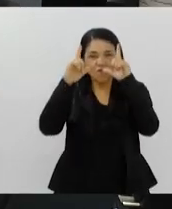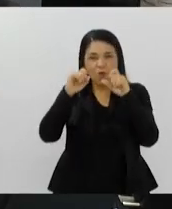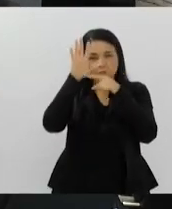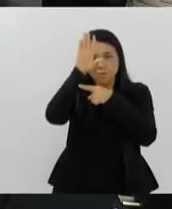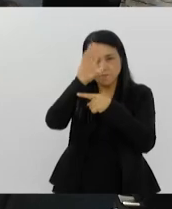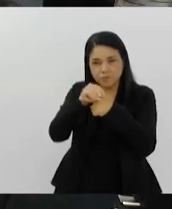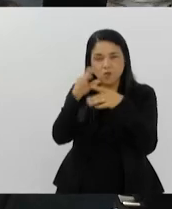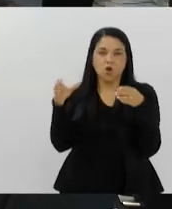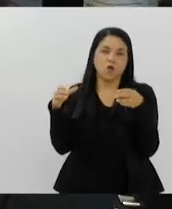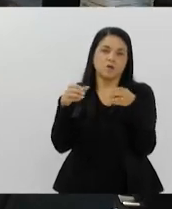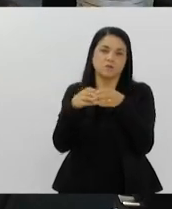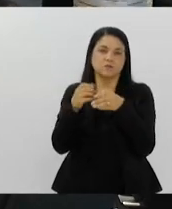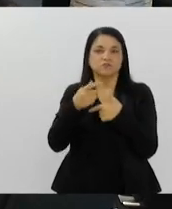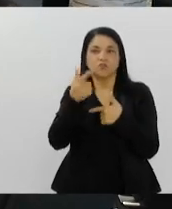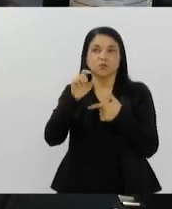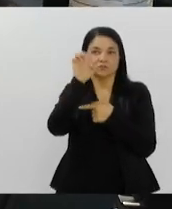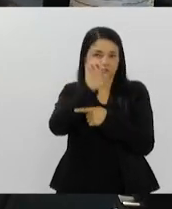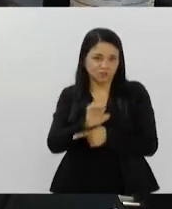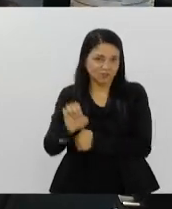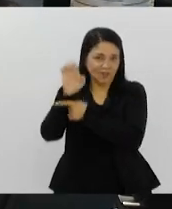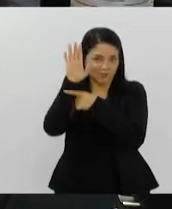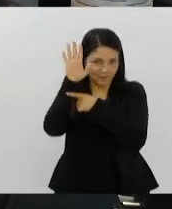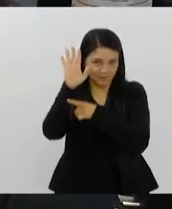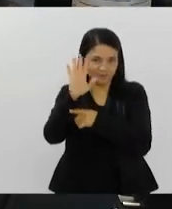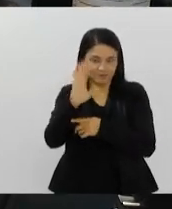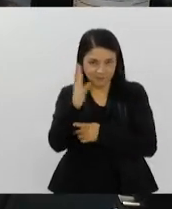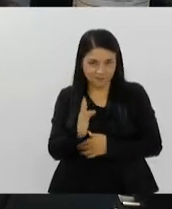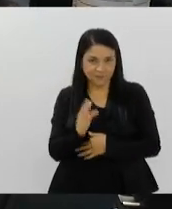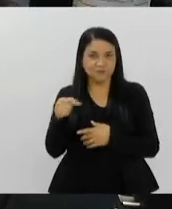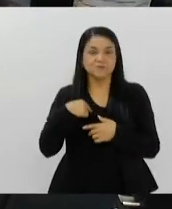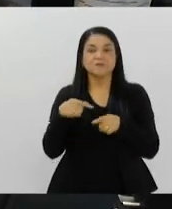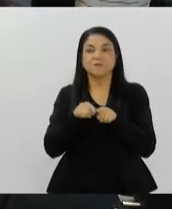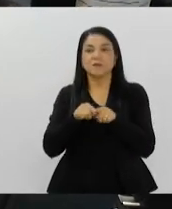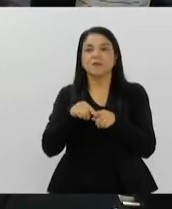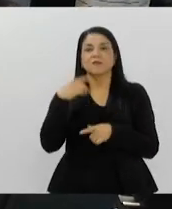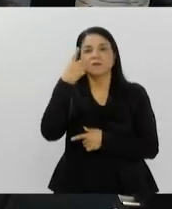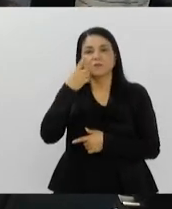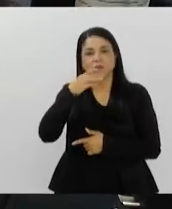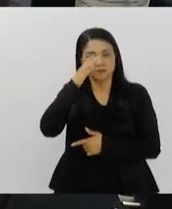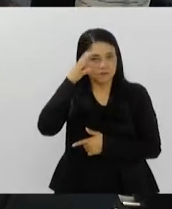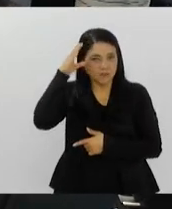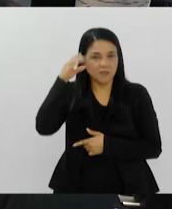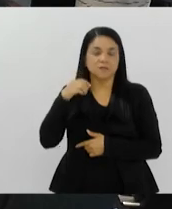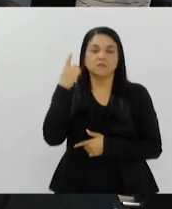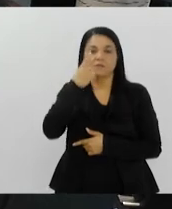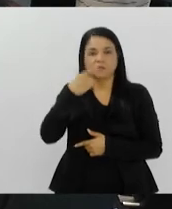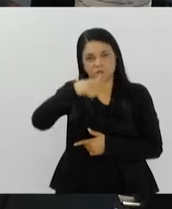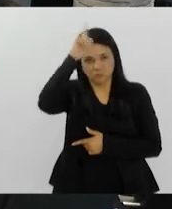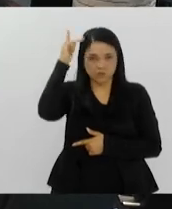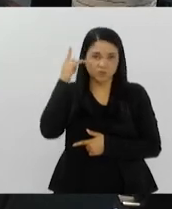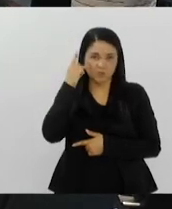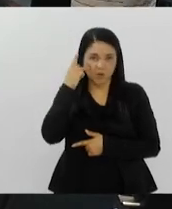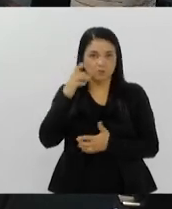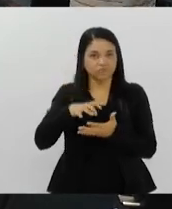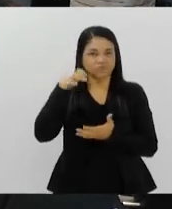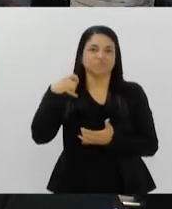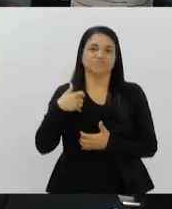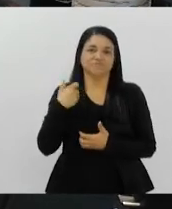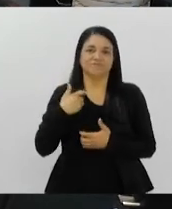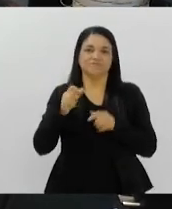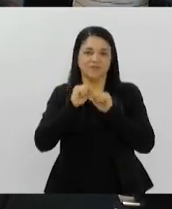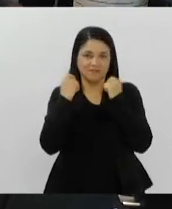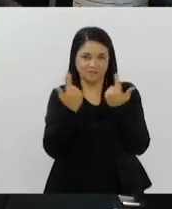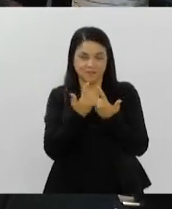estados prestigiar. A deputada Célia precisa estar aqui. Deputado Luiz Paulo, por favor, que é o decano dessa...